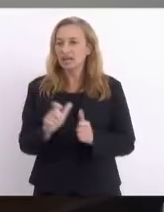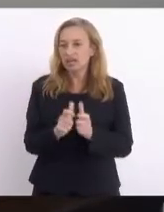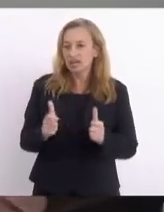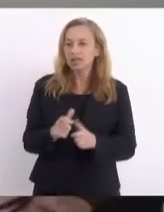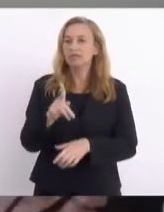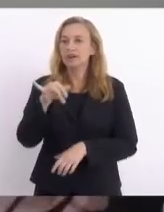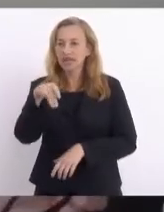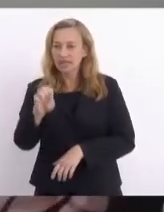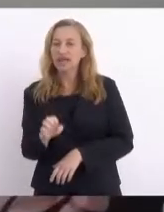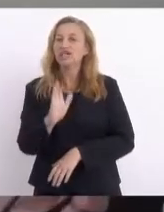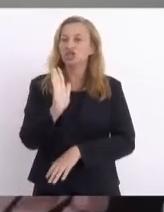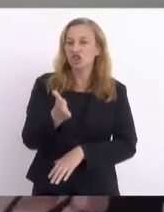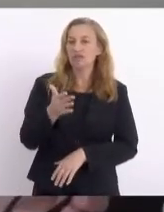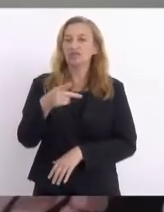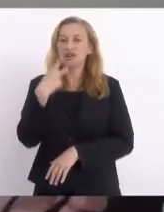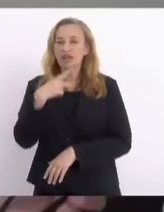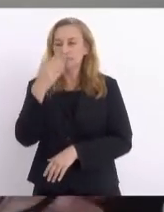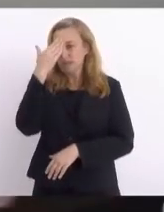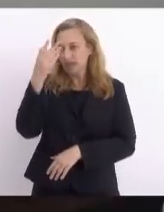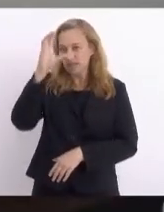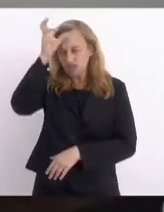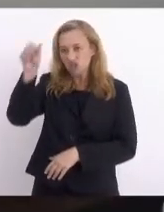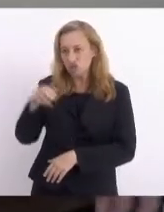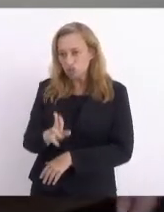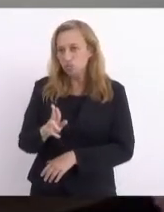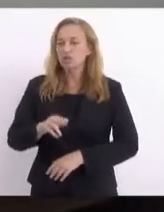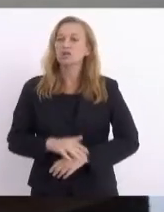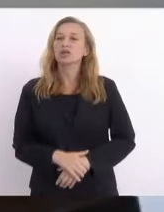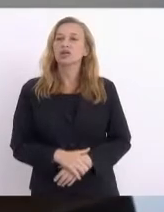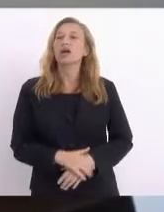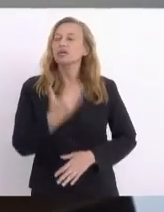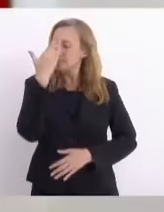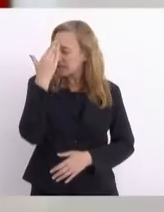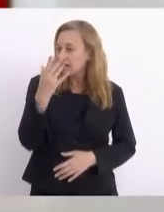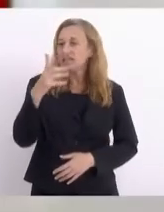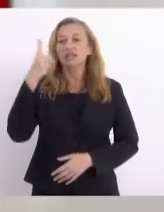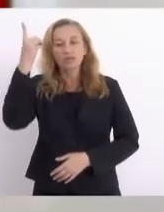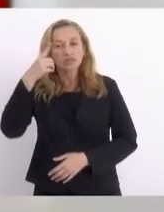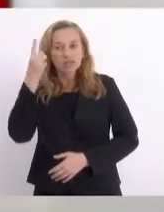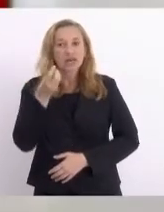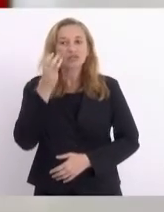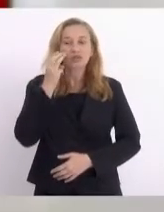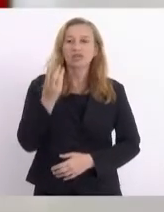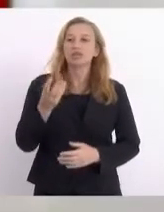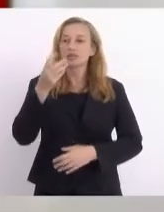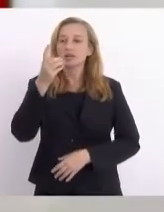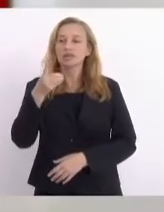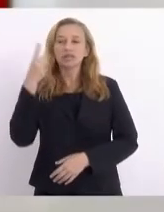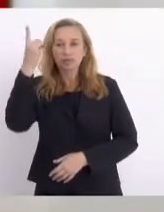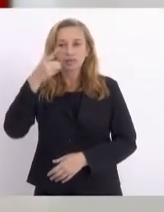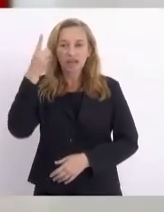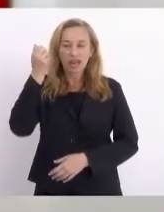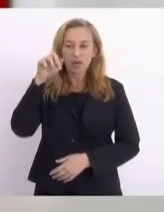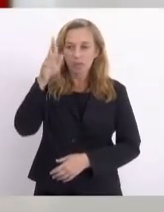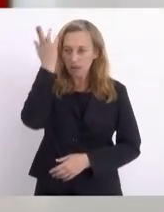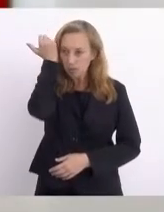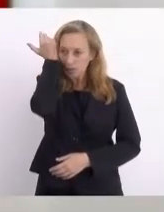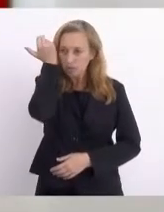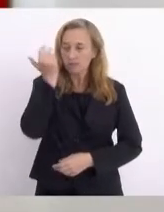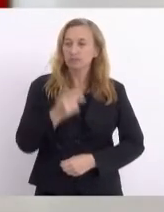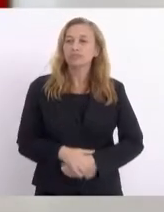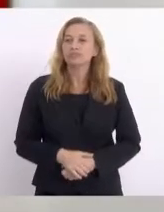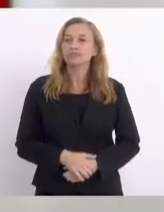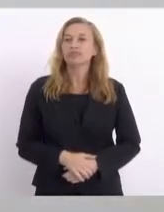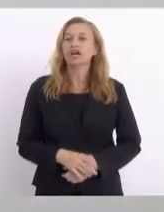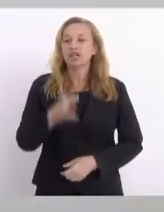já mencionei. Obrigado, Tia Ju, era isso. Obrigada, deputado Valdec. Deputado Eliomar Coelho.